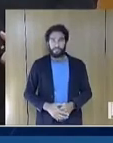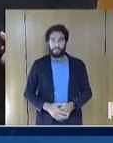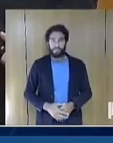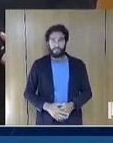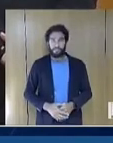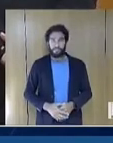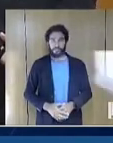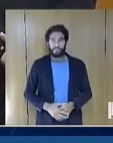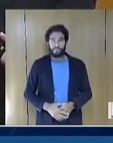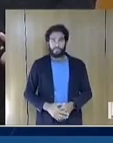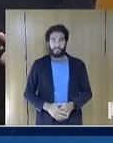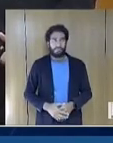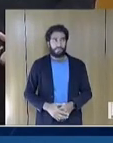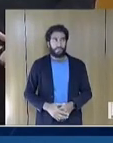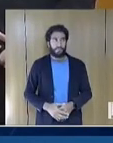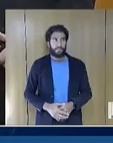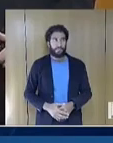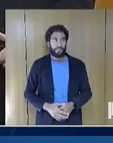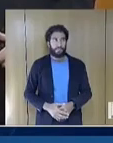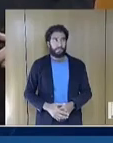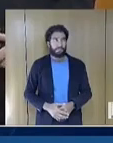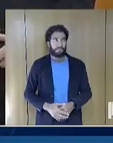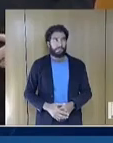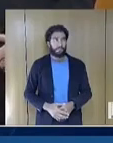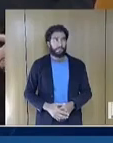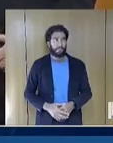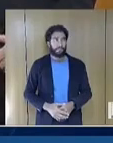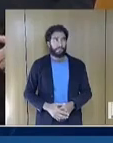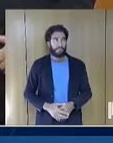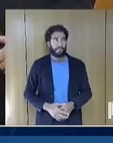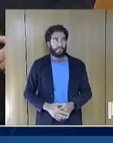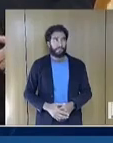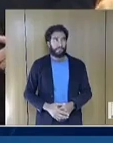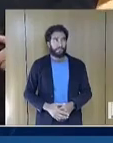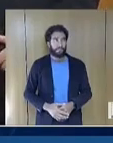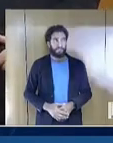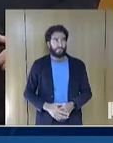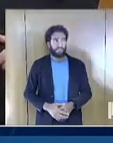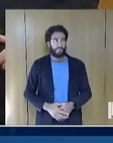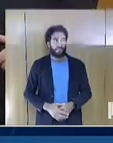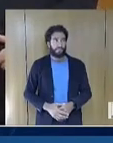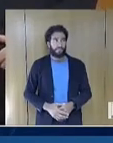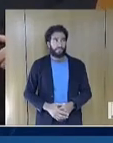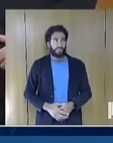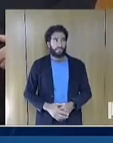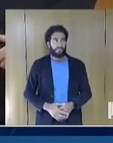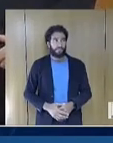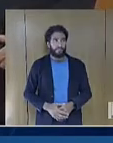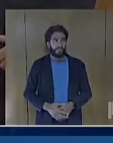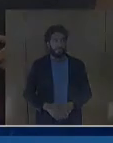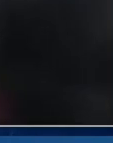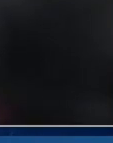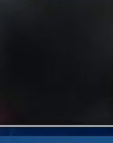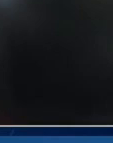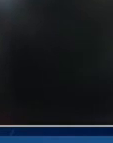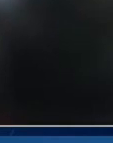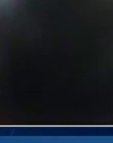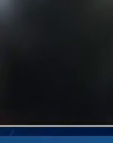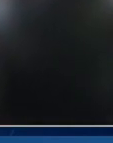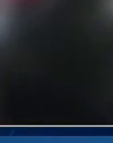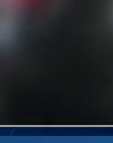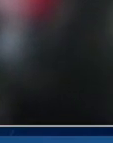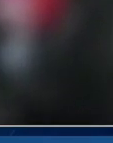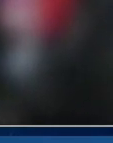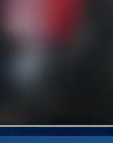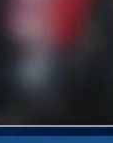uma colaboração entre as autoridades do Estado do Rio de Janeiro e da Polícia Federal. Ele,